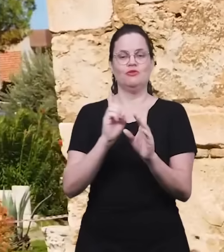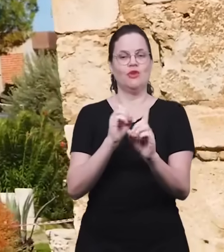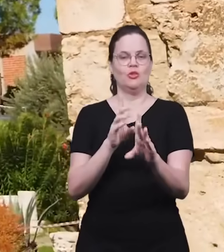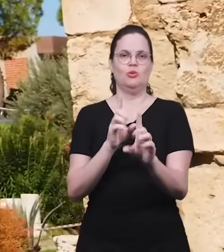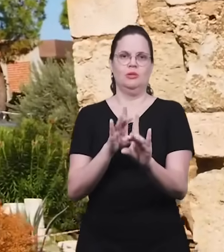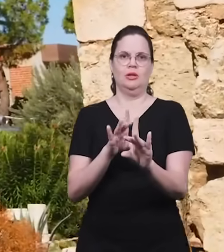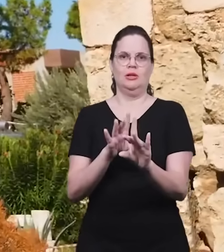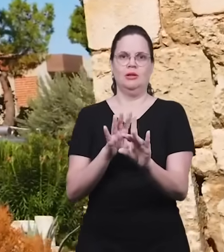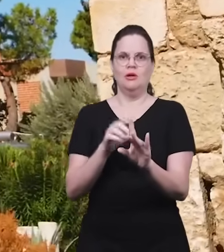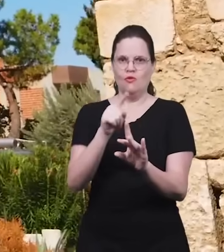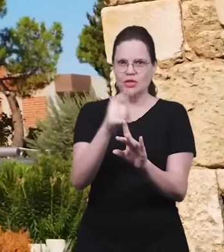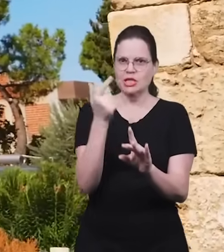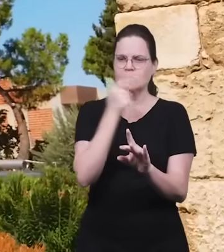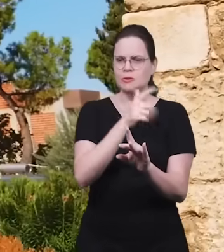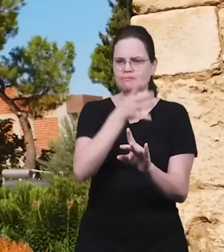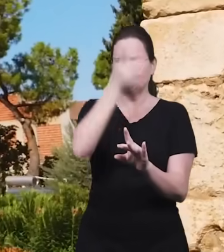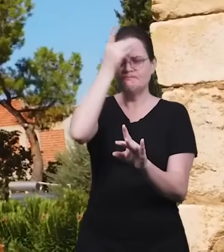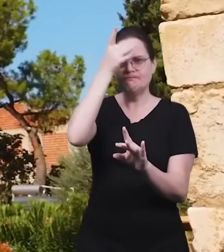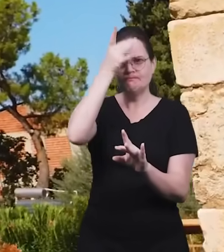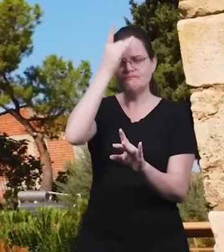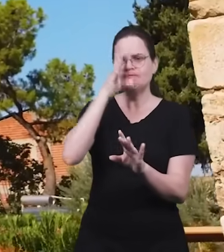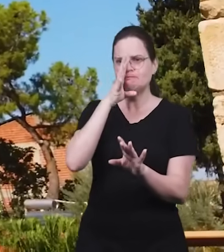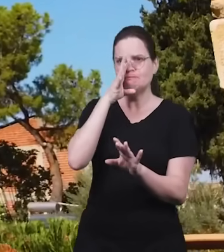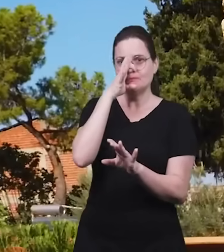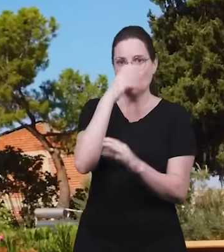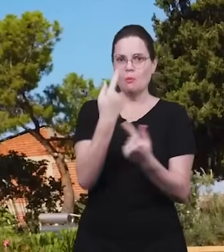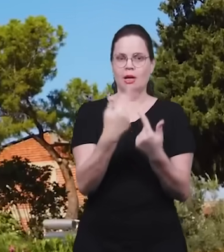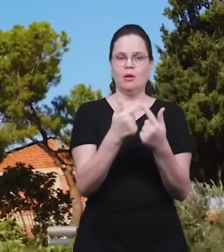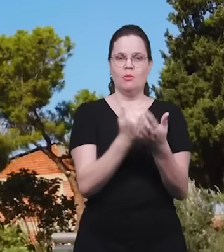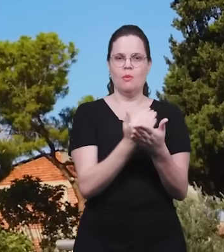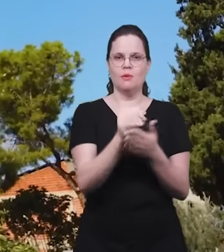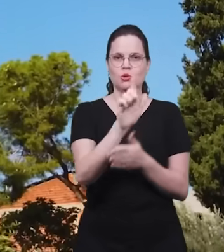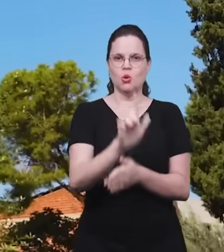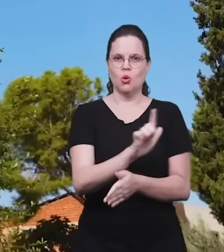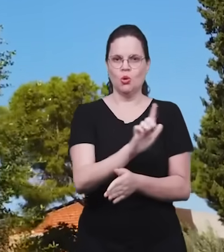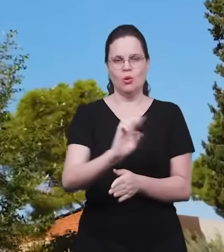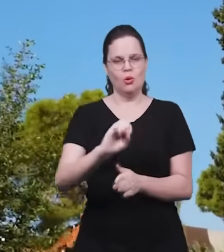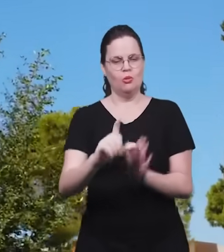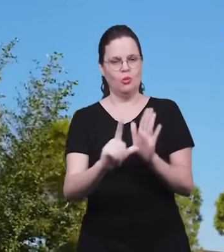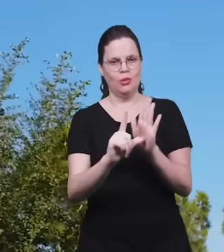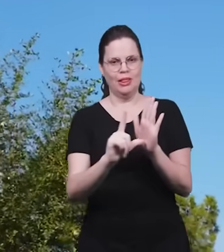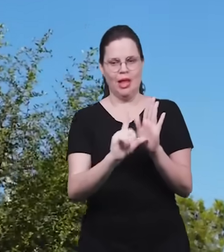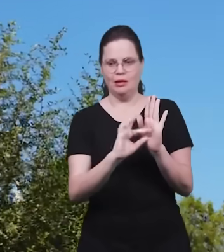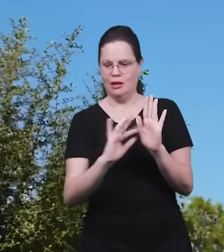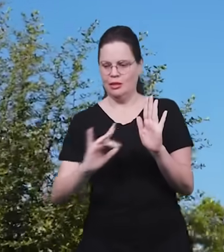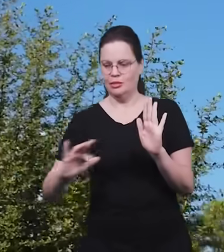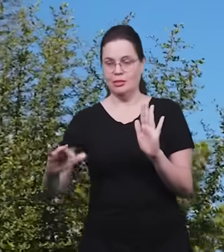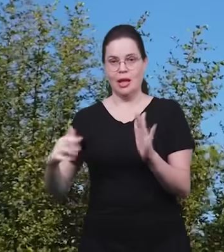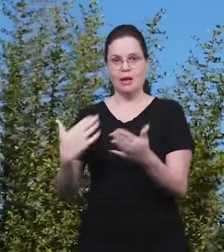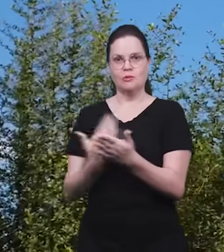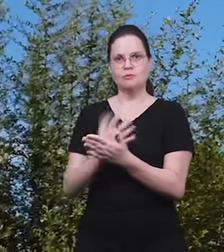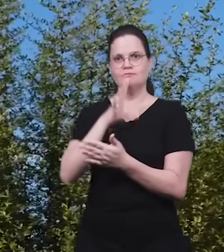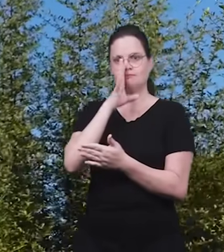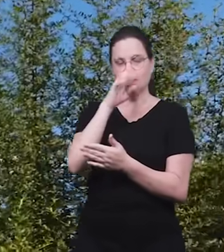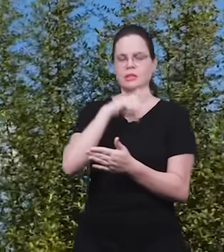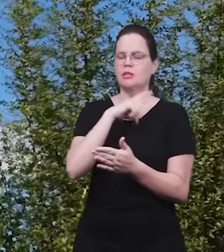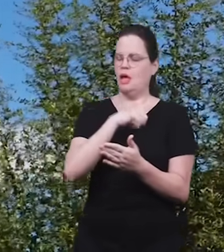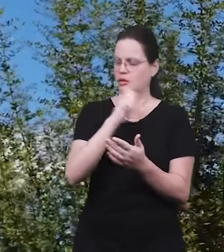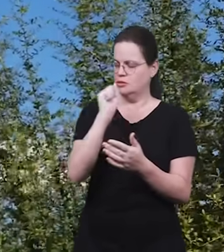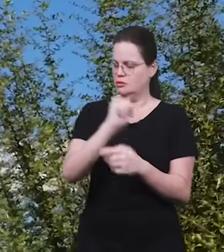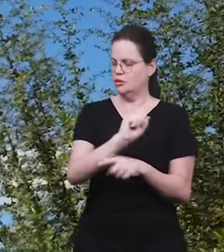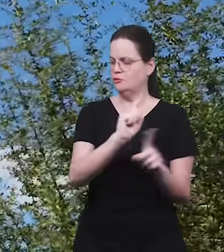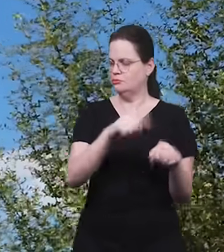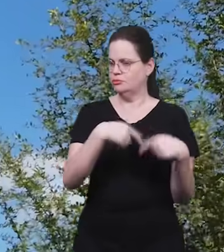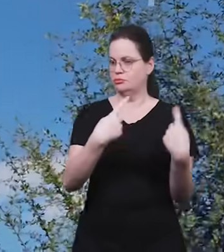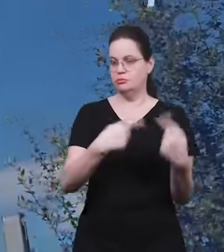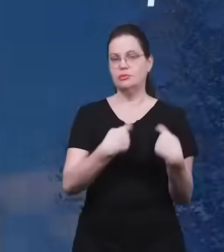preservada. Foi preservada desde o começo, depois veio com Lutero, e continua sendo preservada apesar das agressões